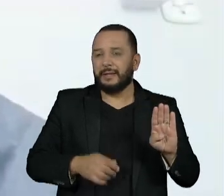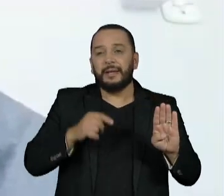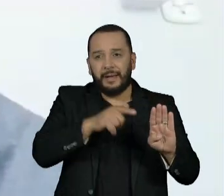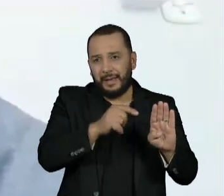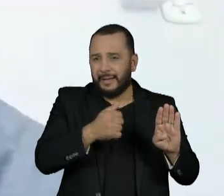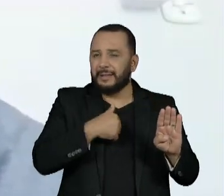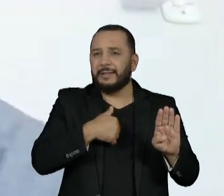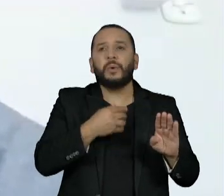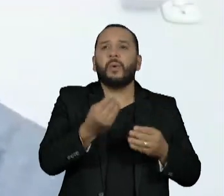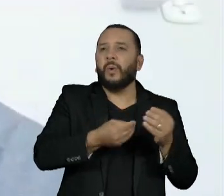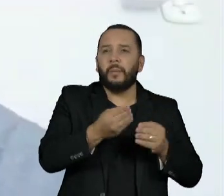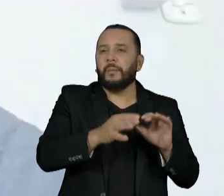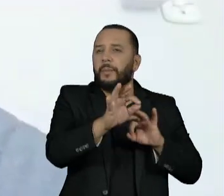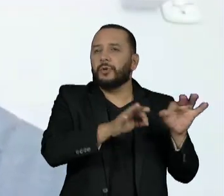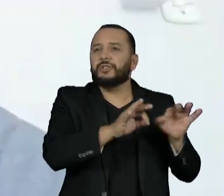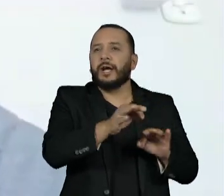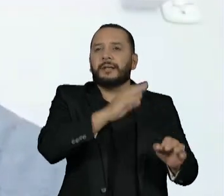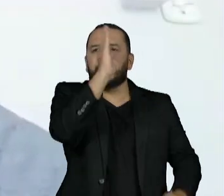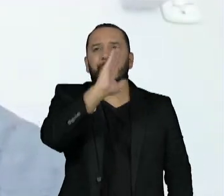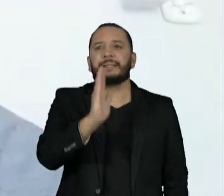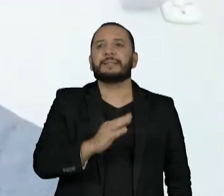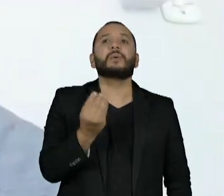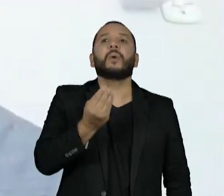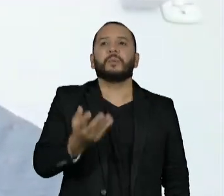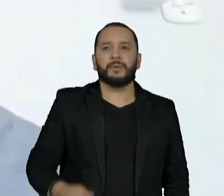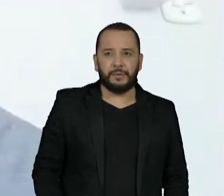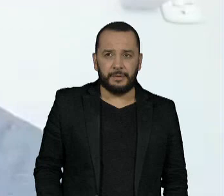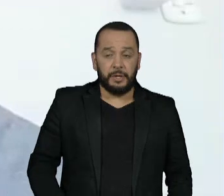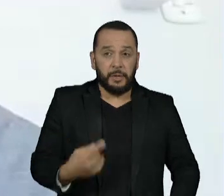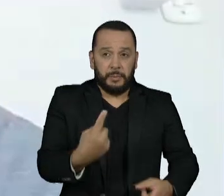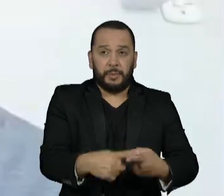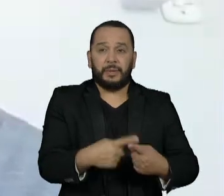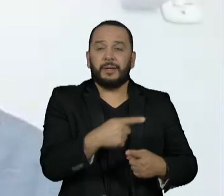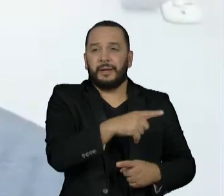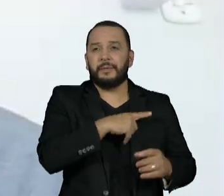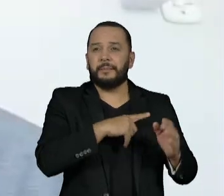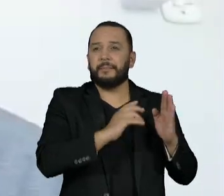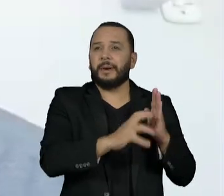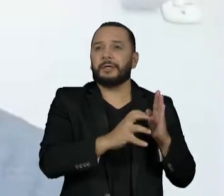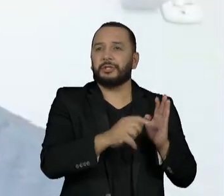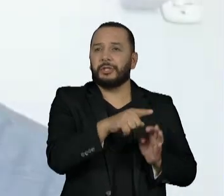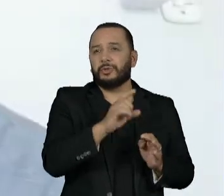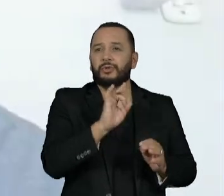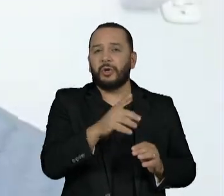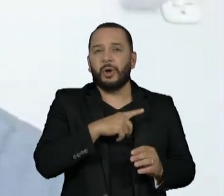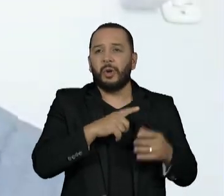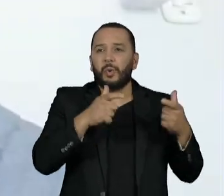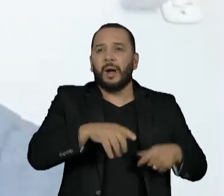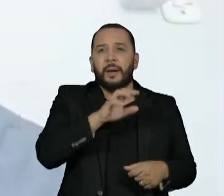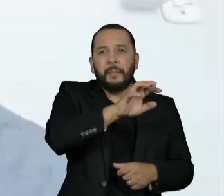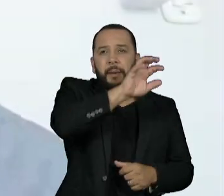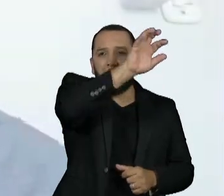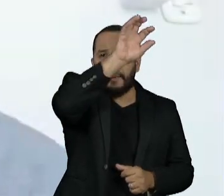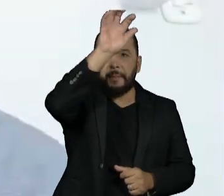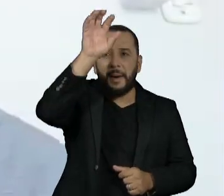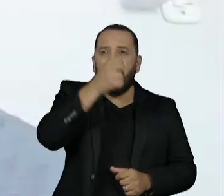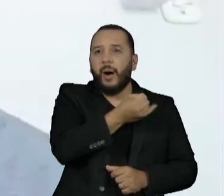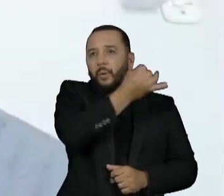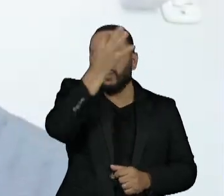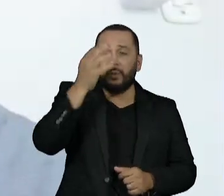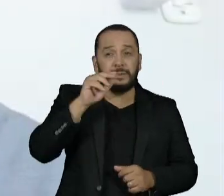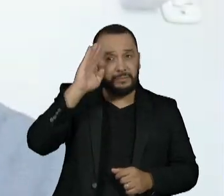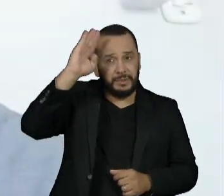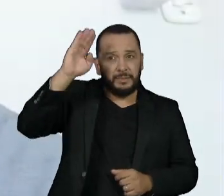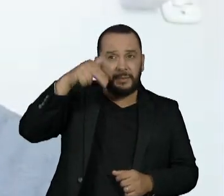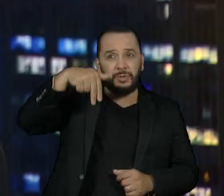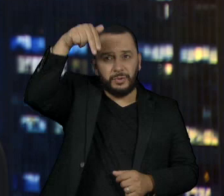qual é o projeto de nação que eles têm, né? Porque são partidos que ainda ficam muito localizados em algumas regiões e estados do país, especialmente no